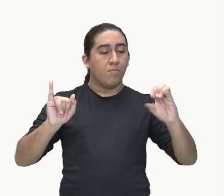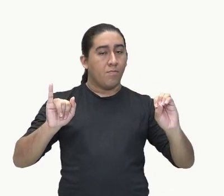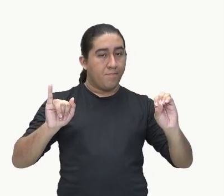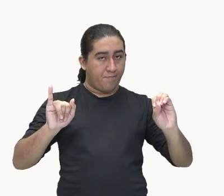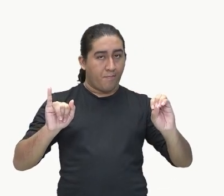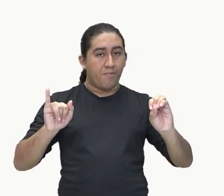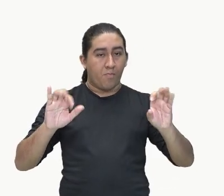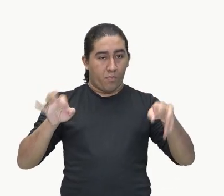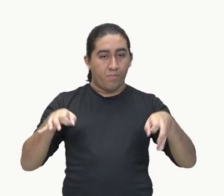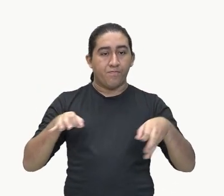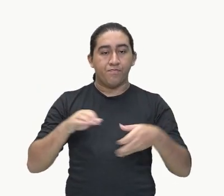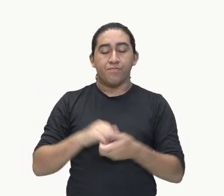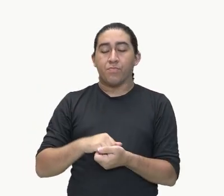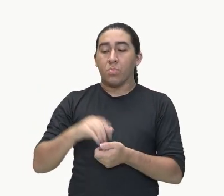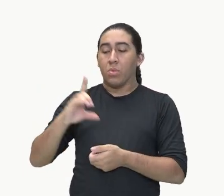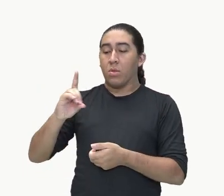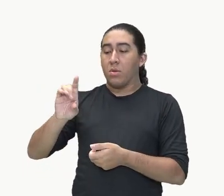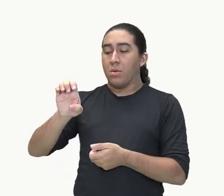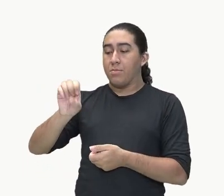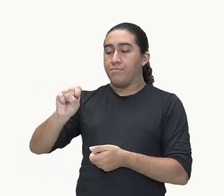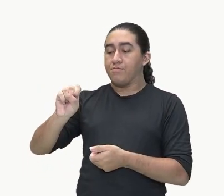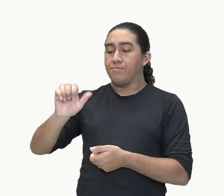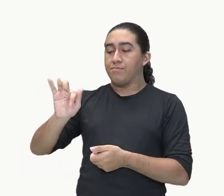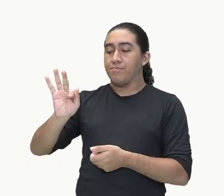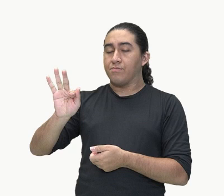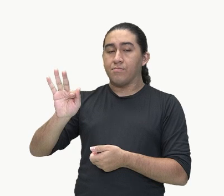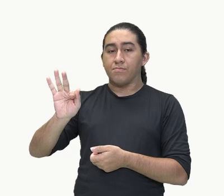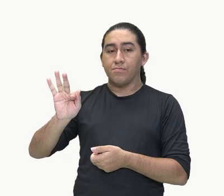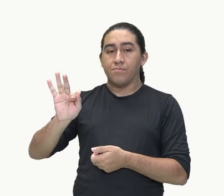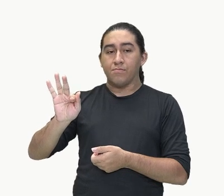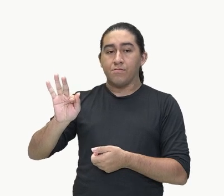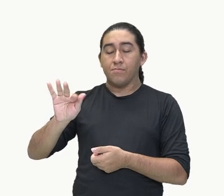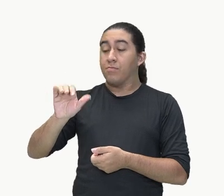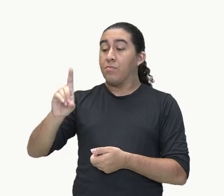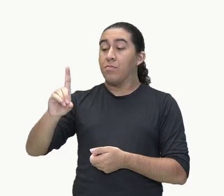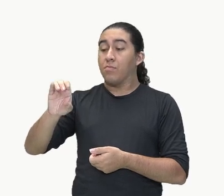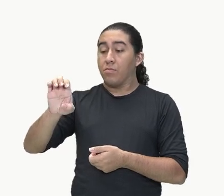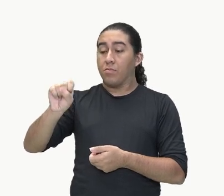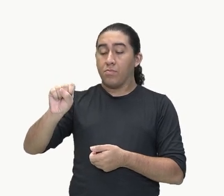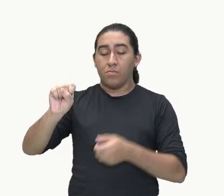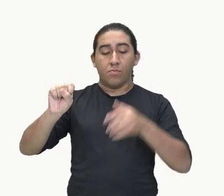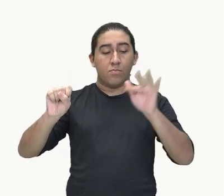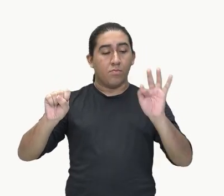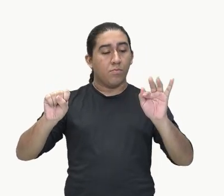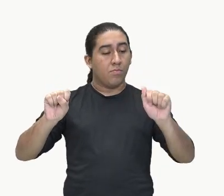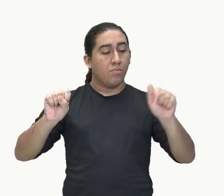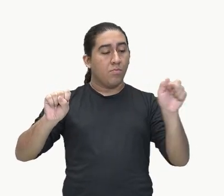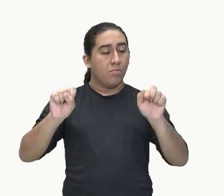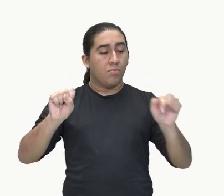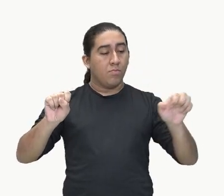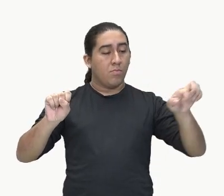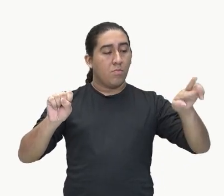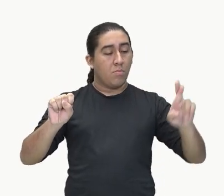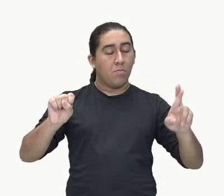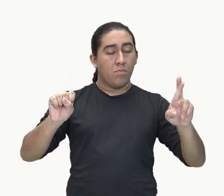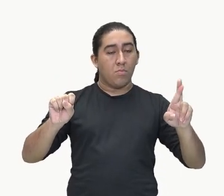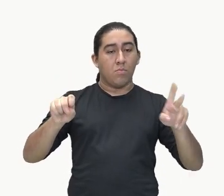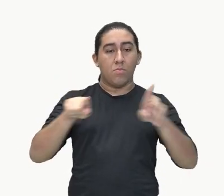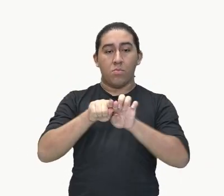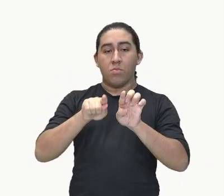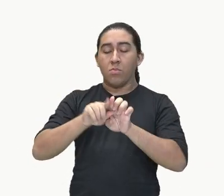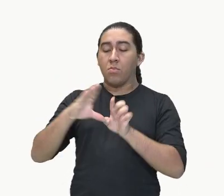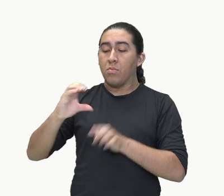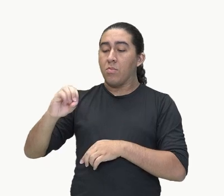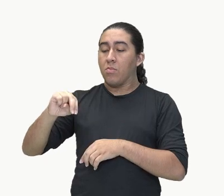prefixo. Desfazer, né, tem a palavra principal que é fazer, é prefixo. Contradizer,